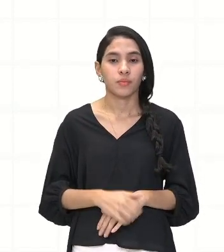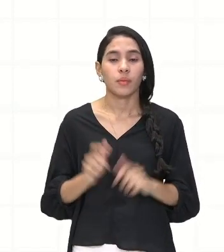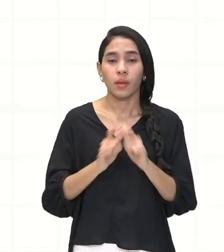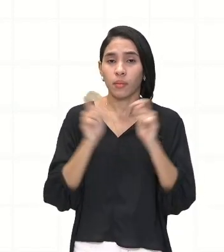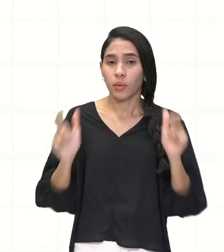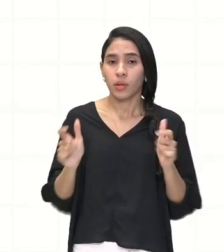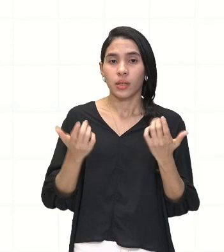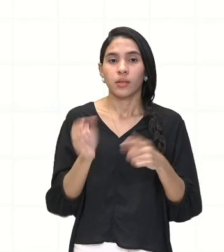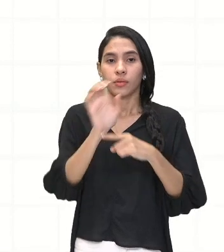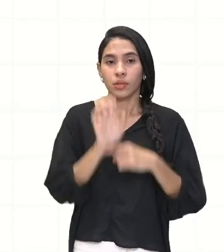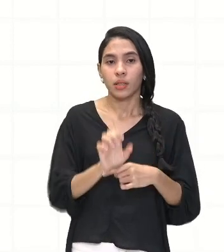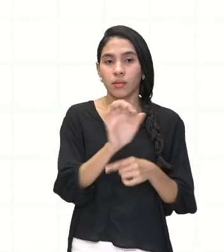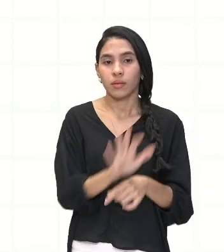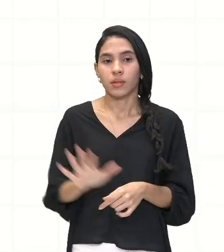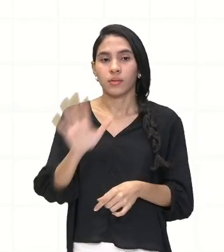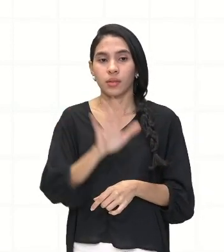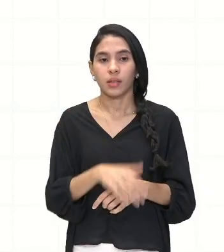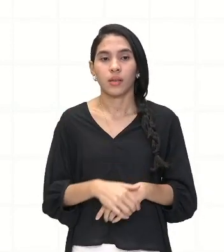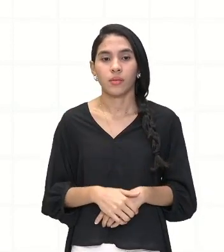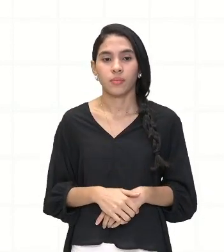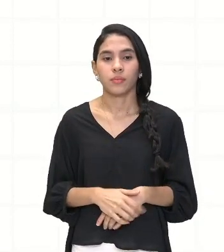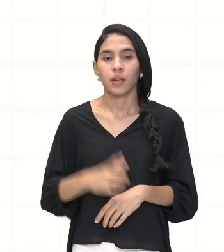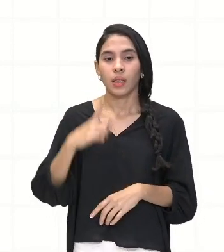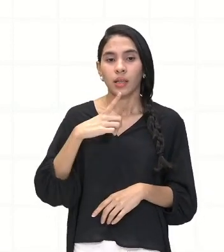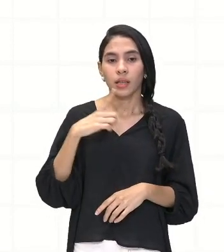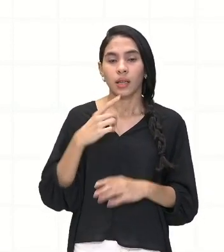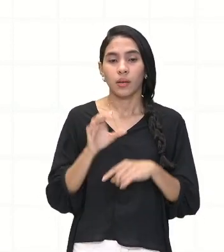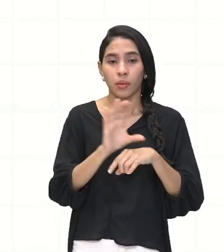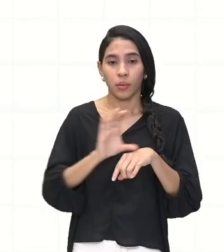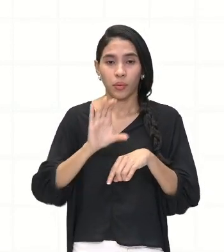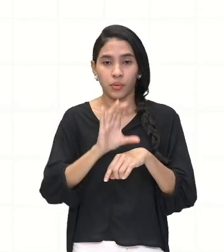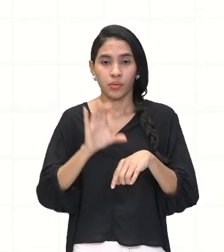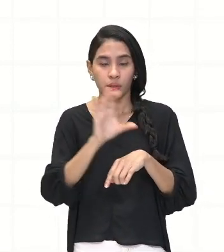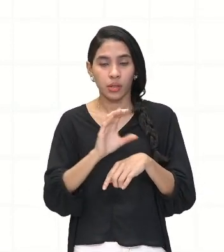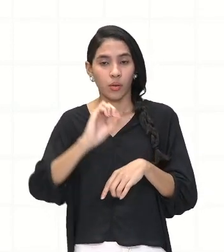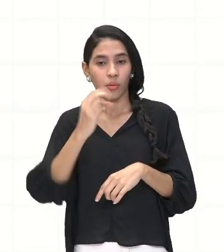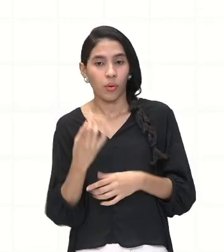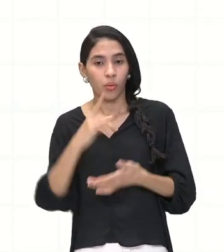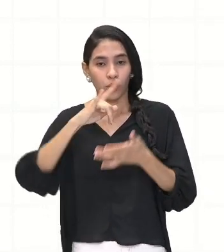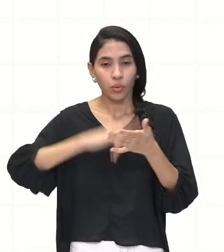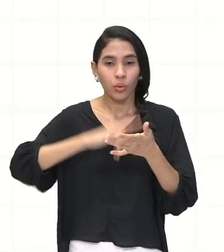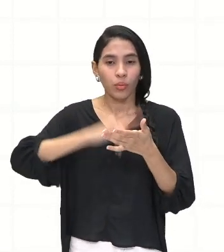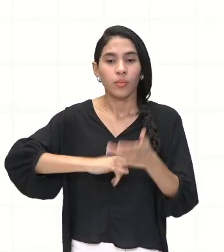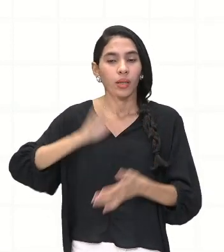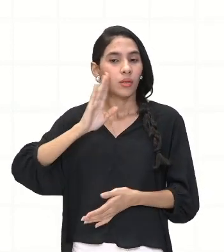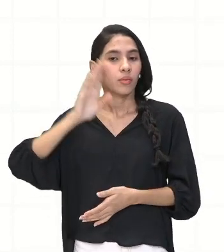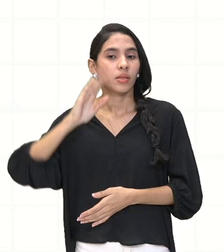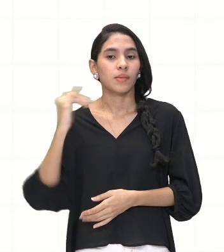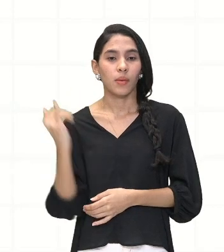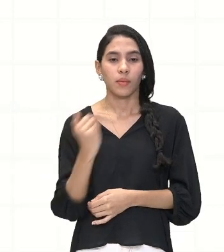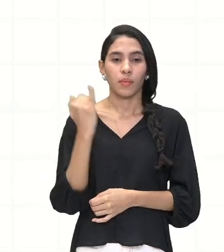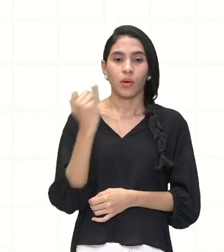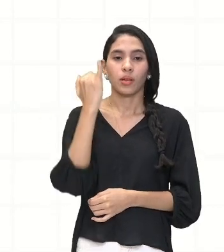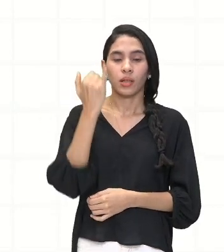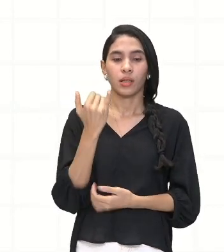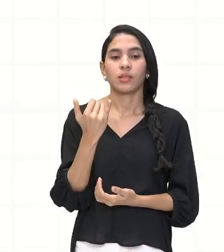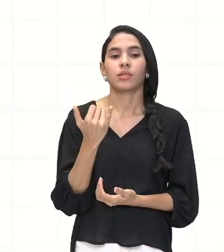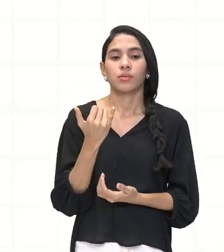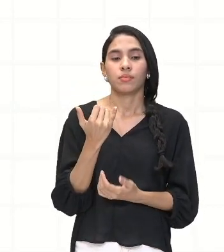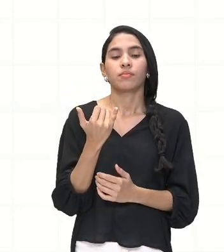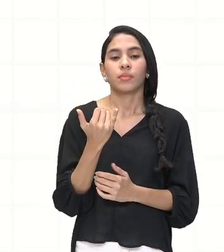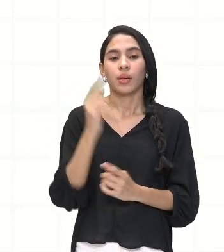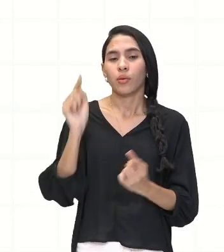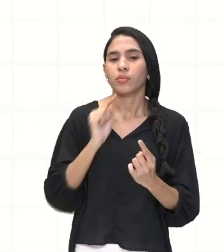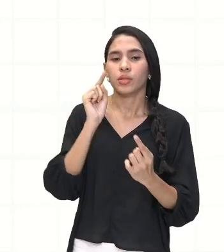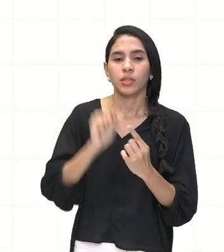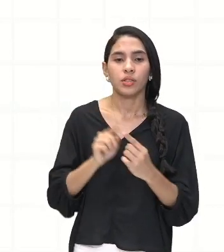dos estados nacionais possui uma constituição ou documento fundamental que estabelece a